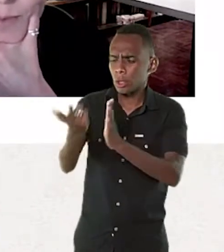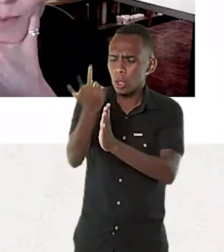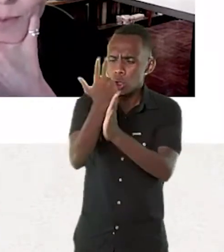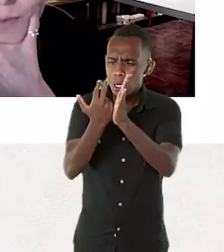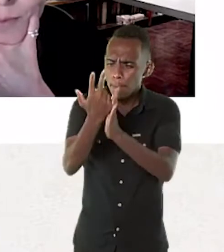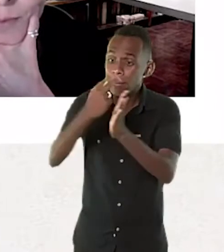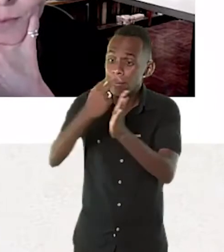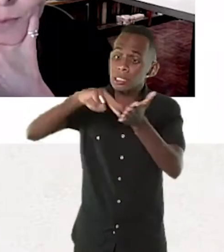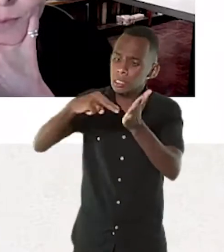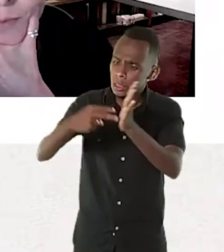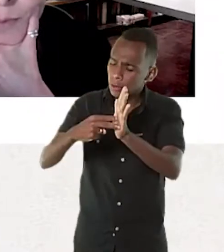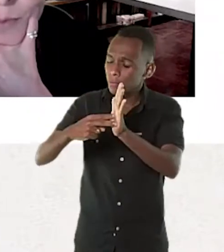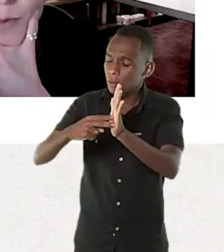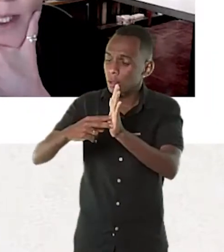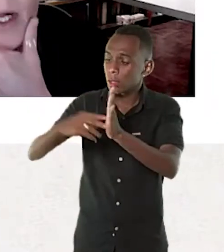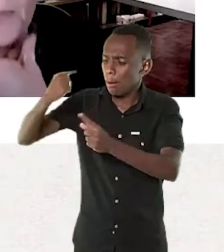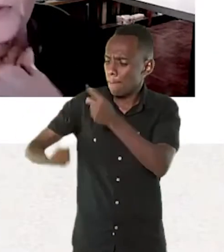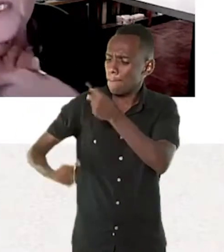política?